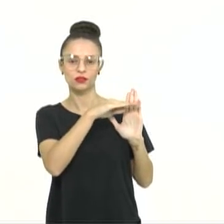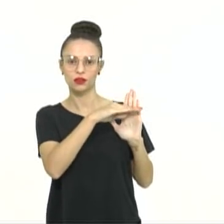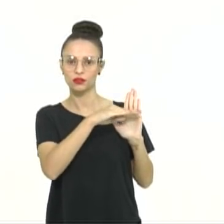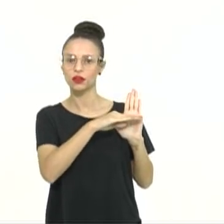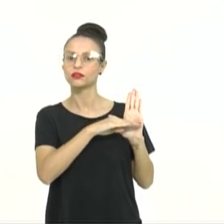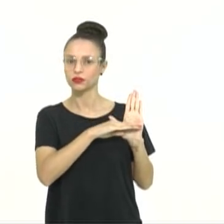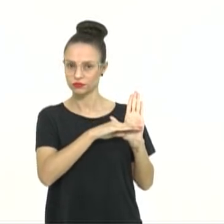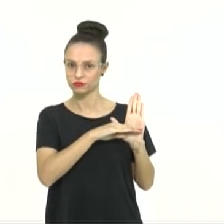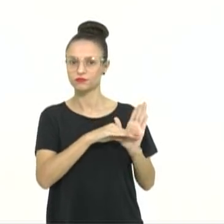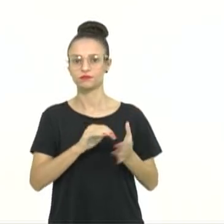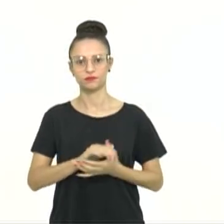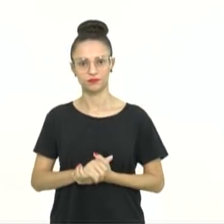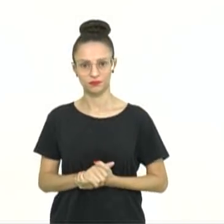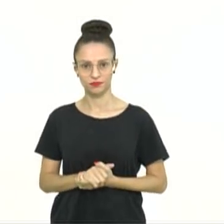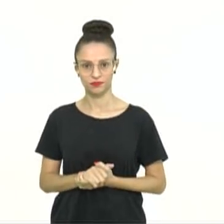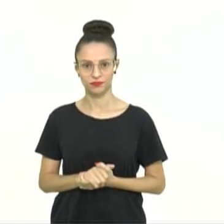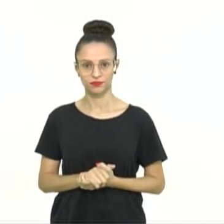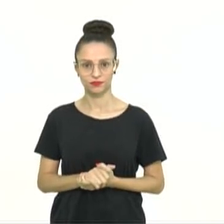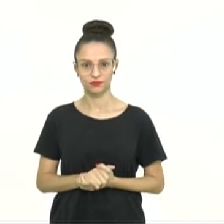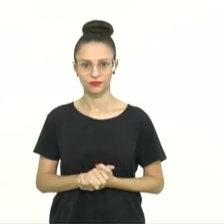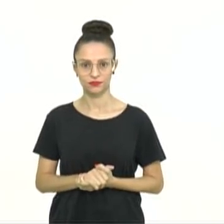roteiro.